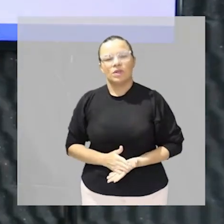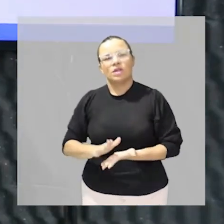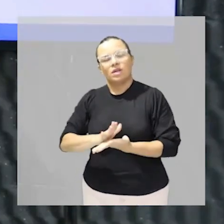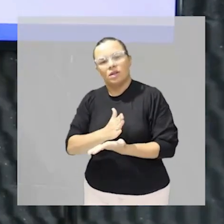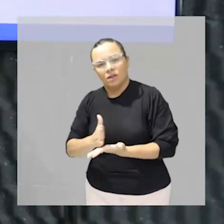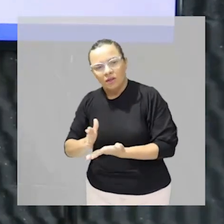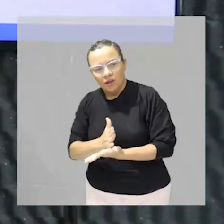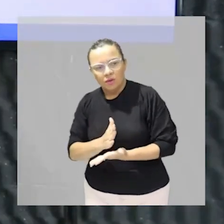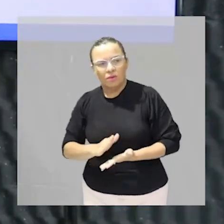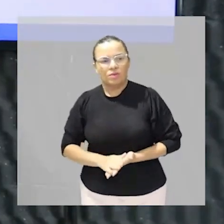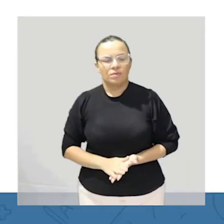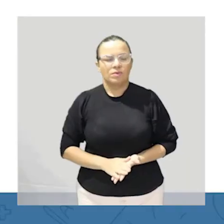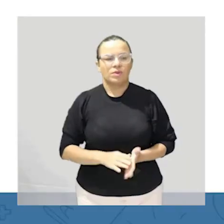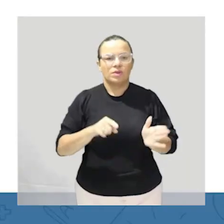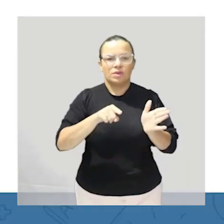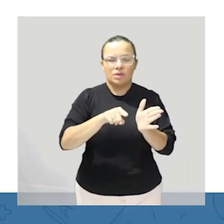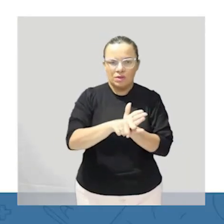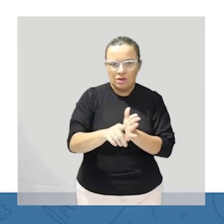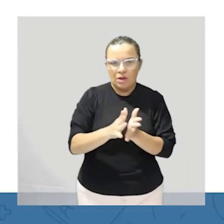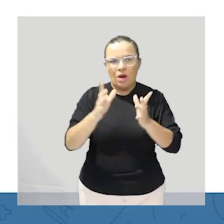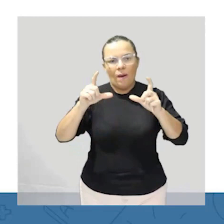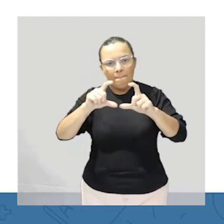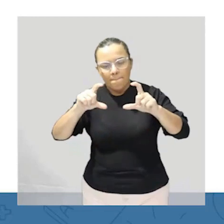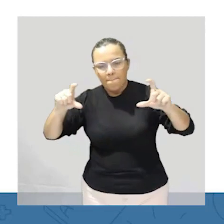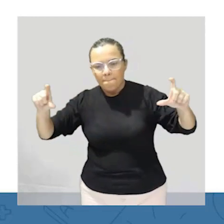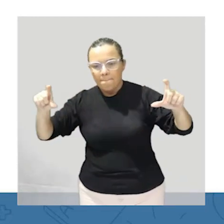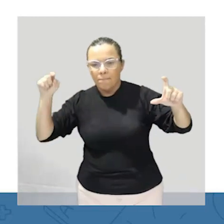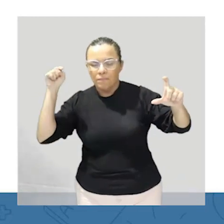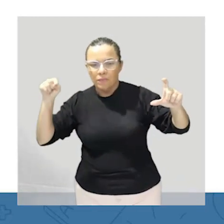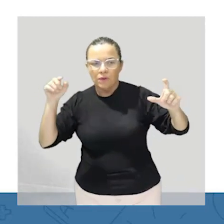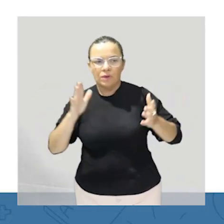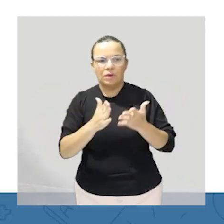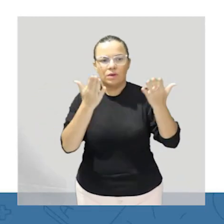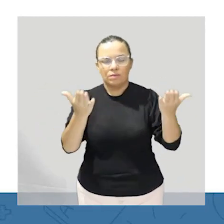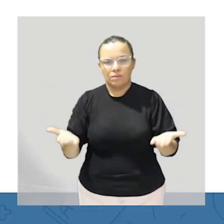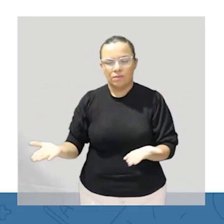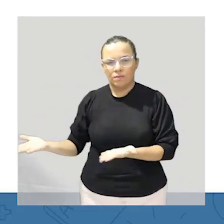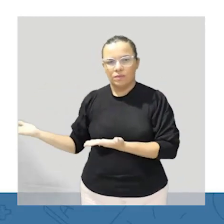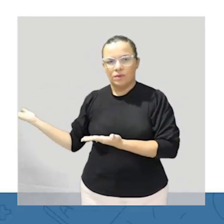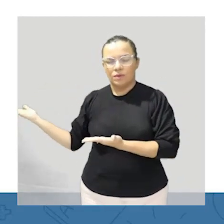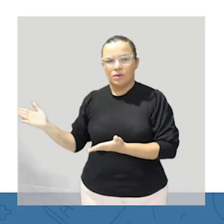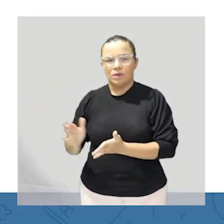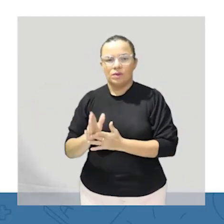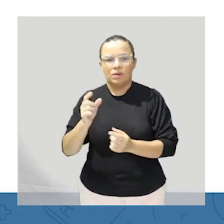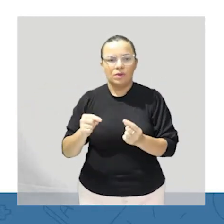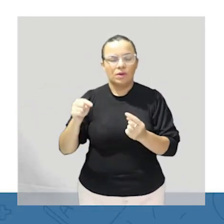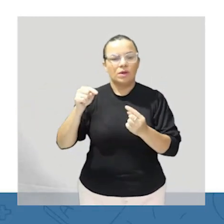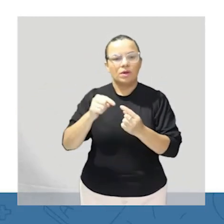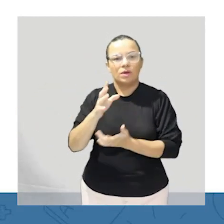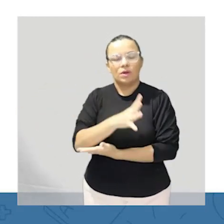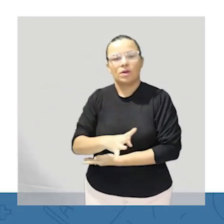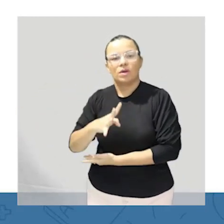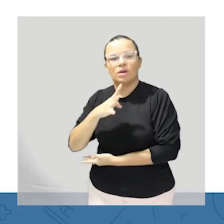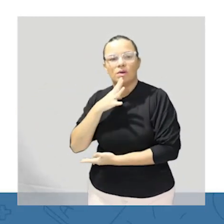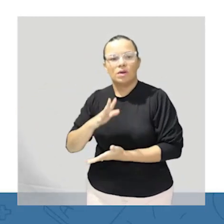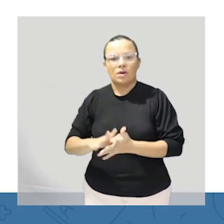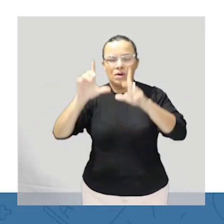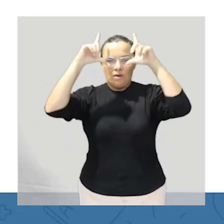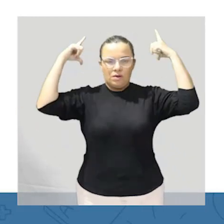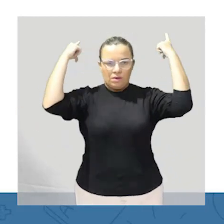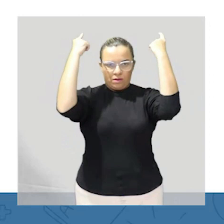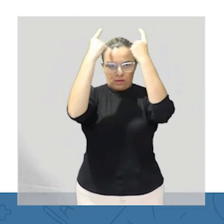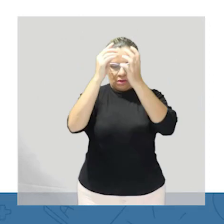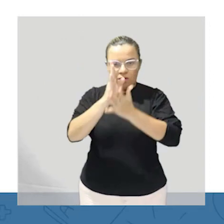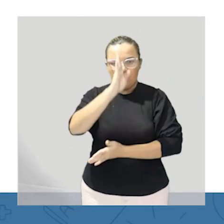alguns itens e questões sobre o objeto de conhecimento Grécia e